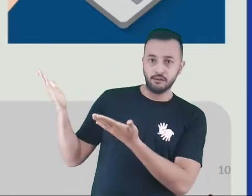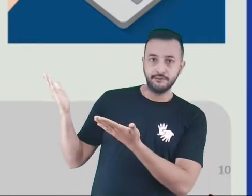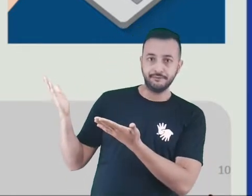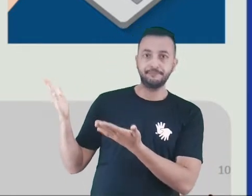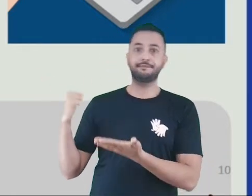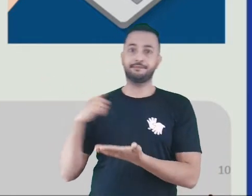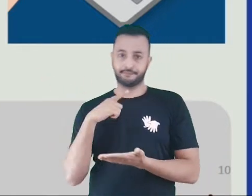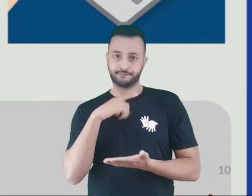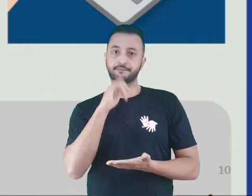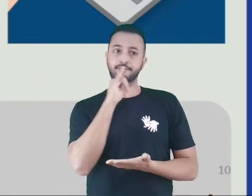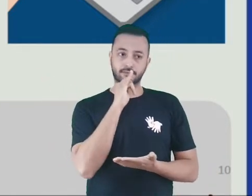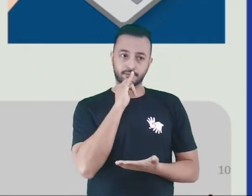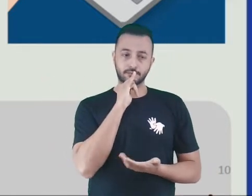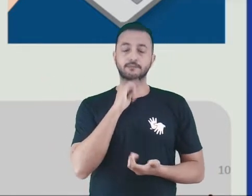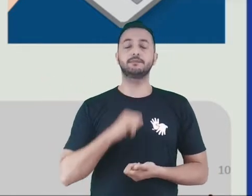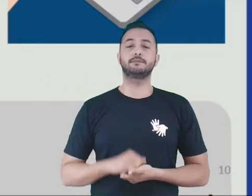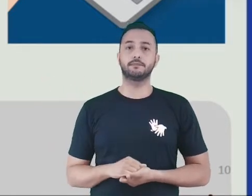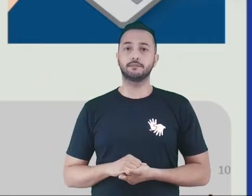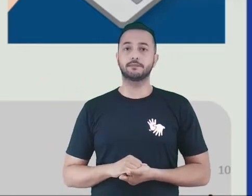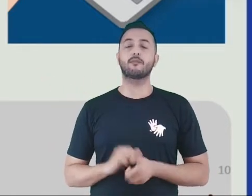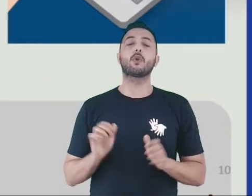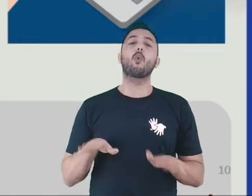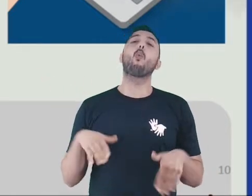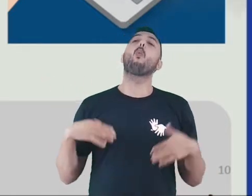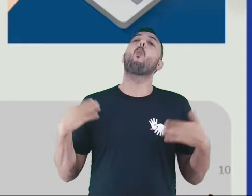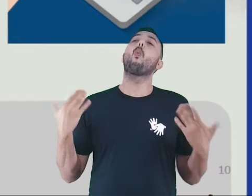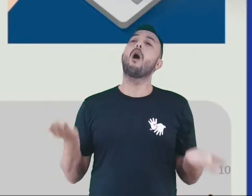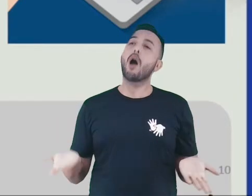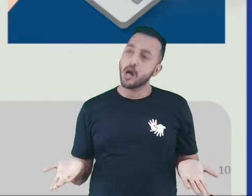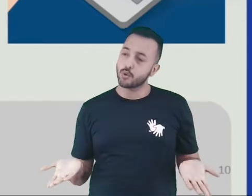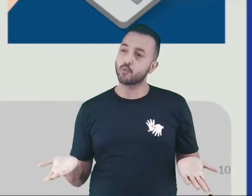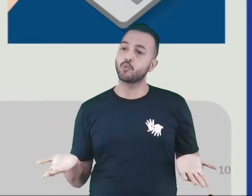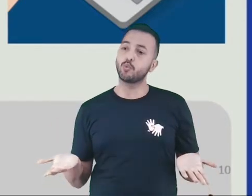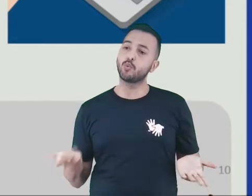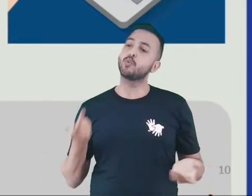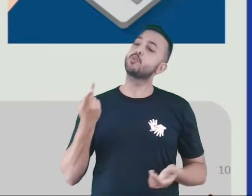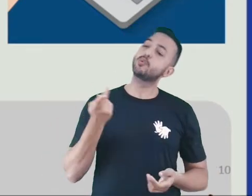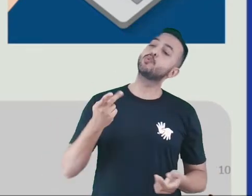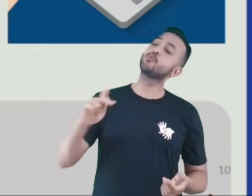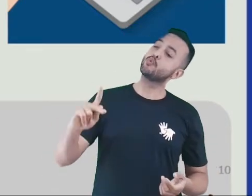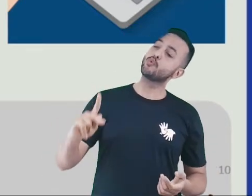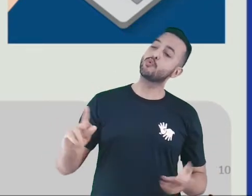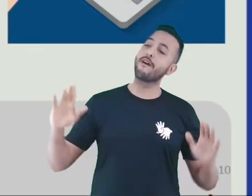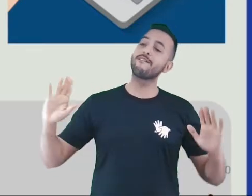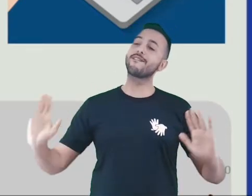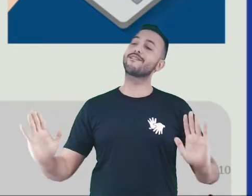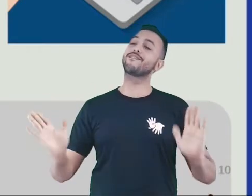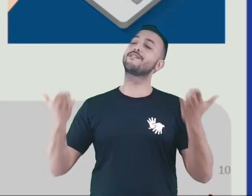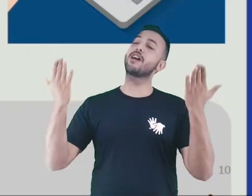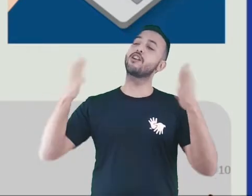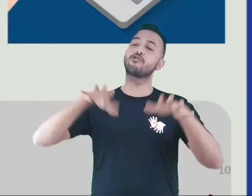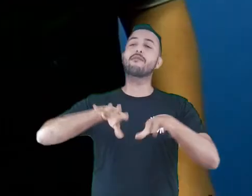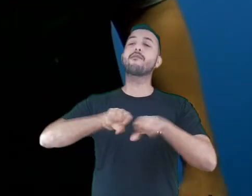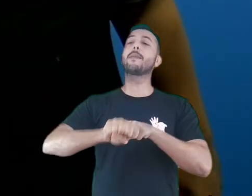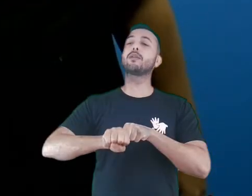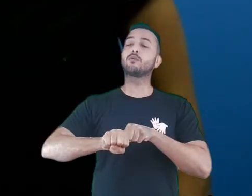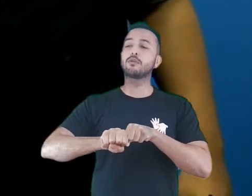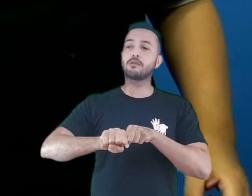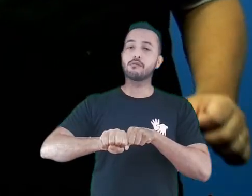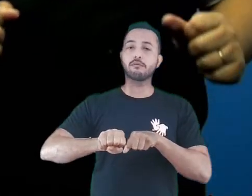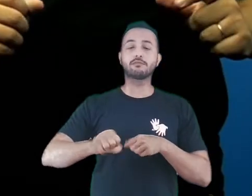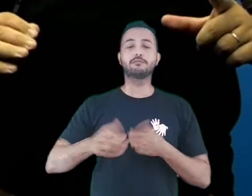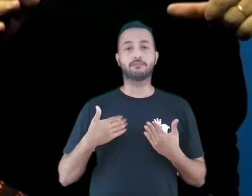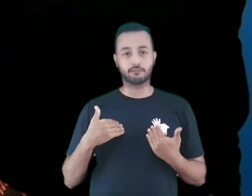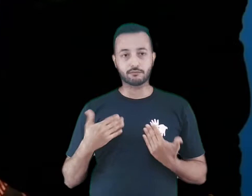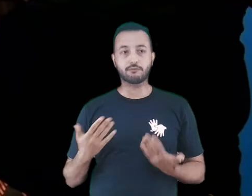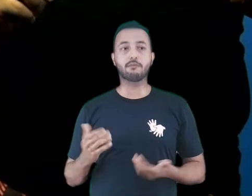tem um exemplo. Quando será sua festa de formatura? Volta